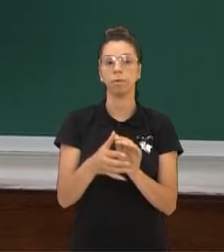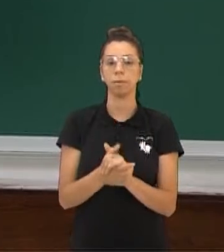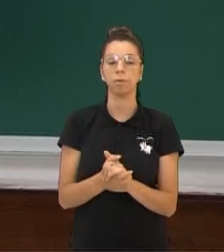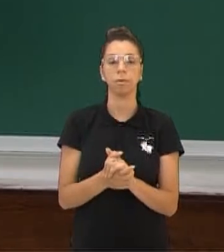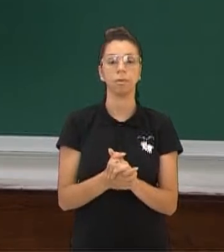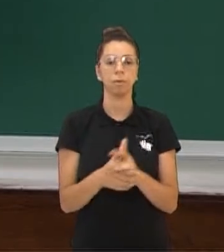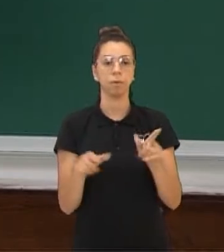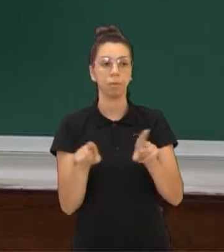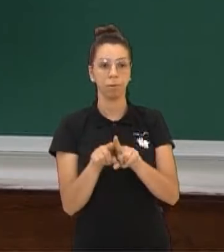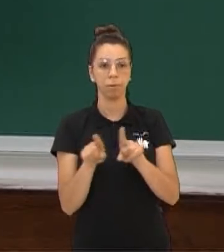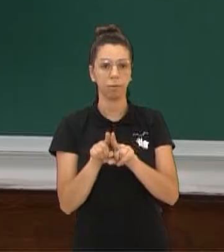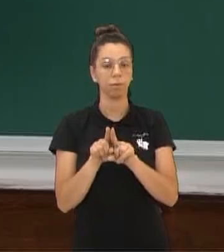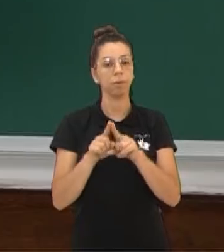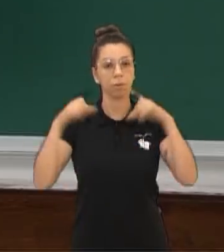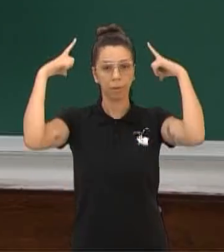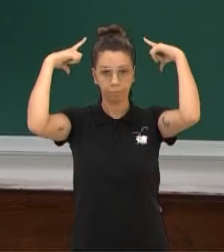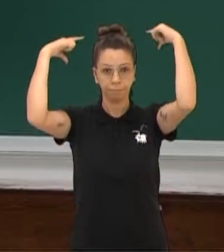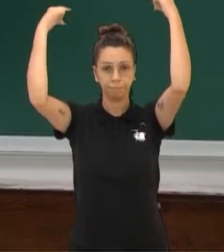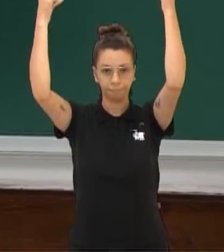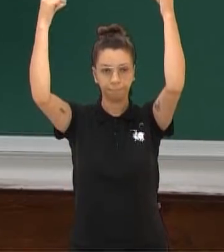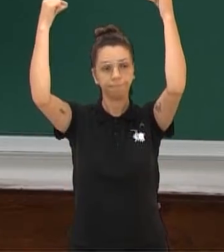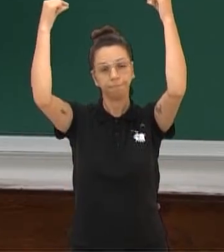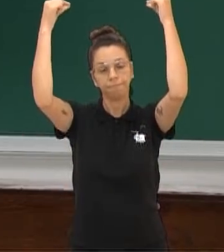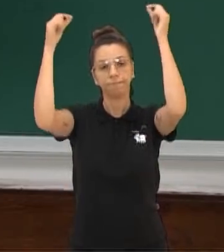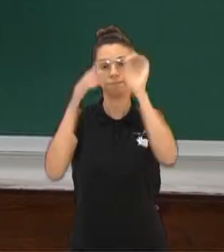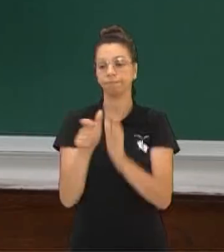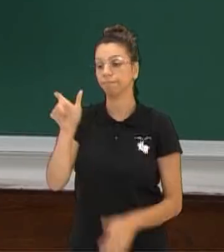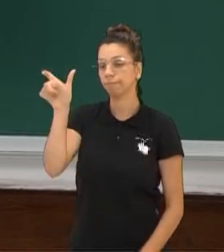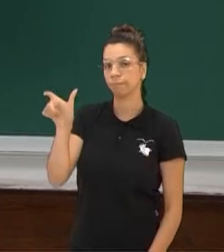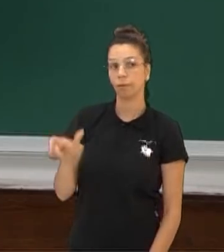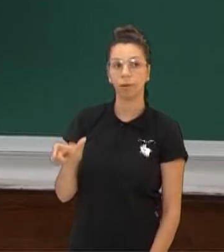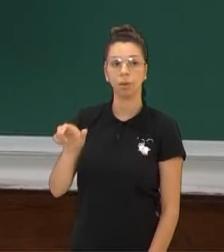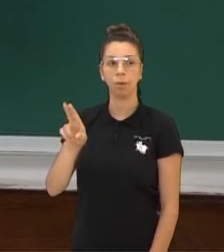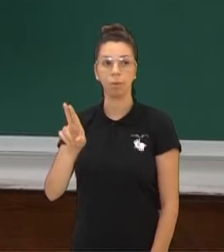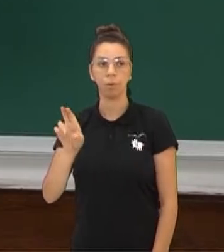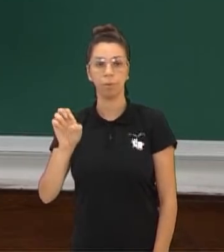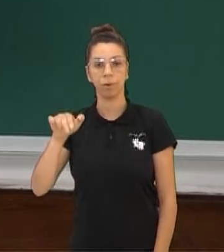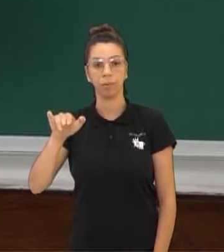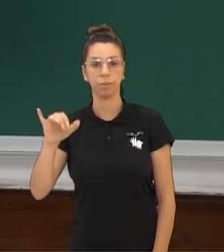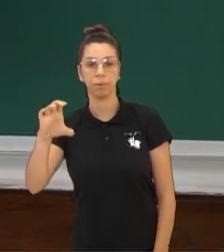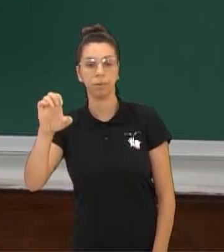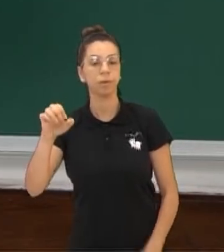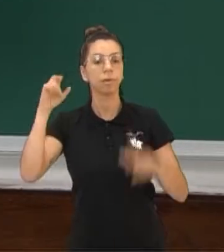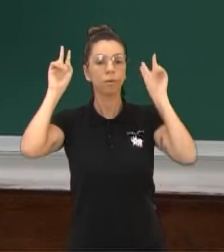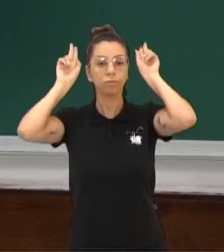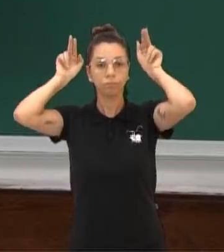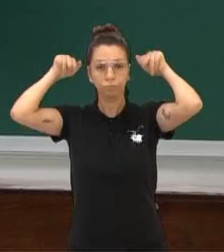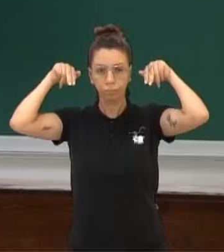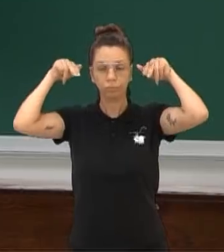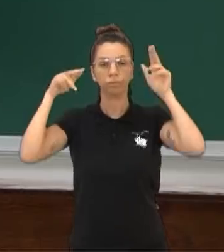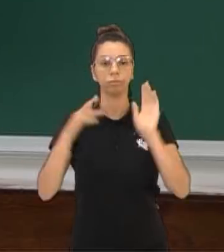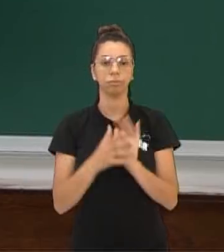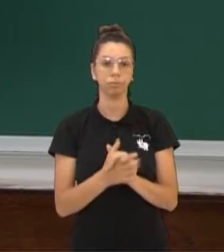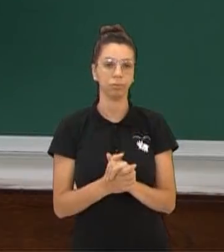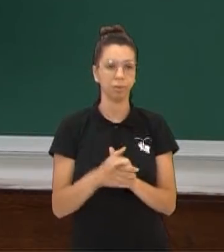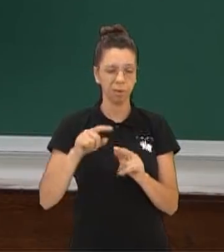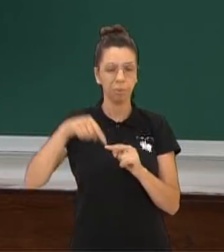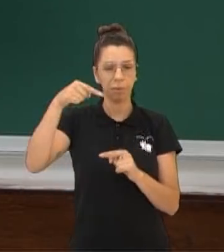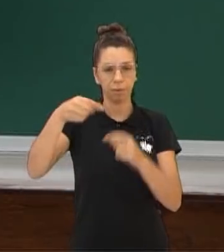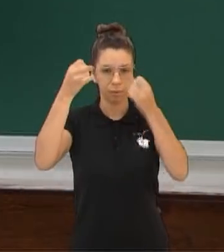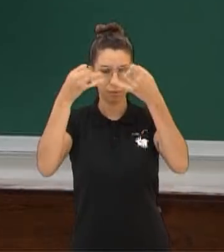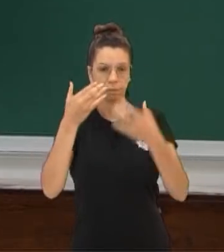as orelhinhas pontudas e o Eunice tem as orelhinhas caídas. A gente já vai ver aí no próximo